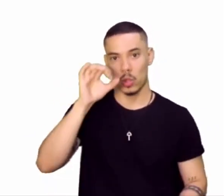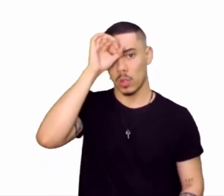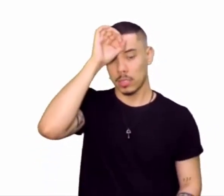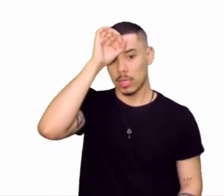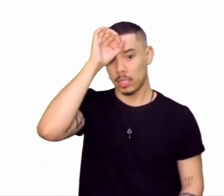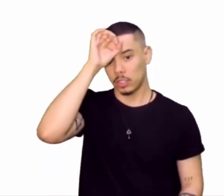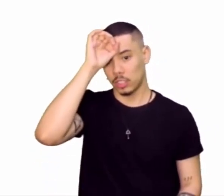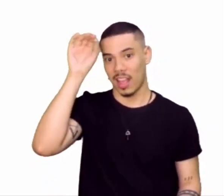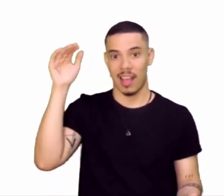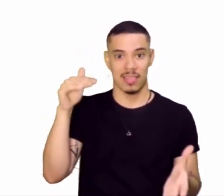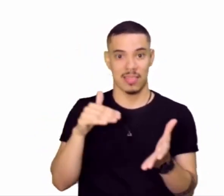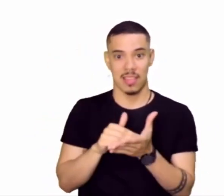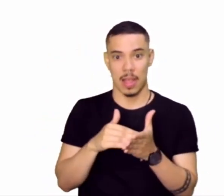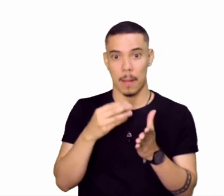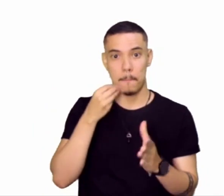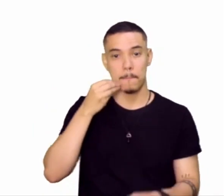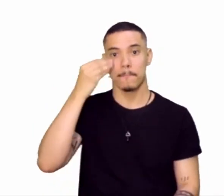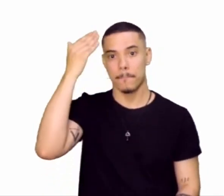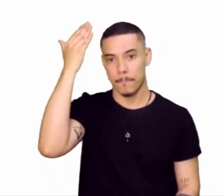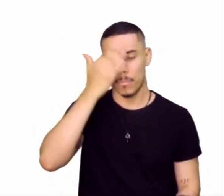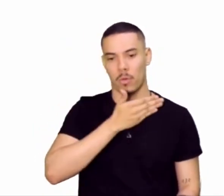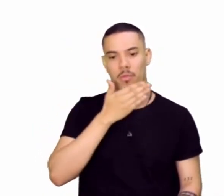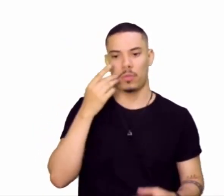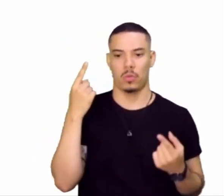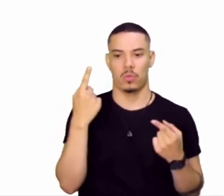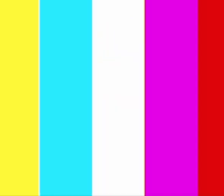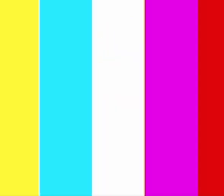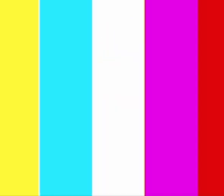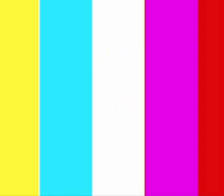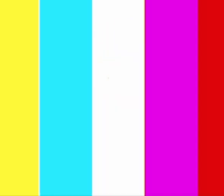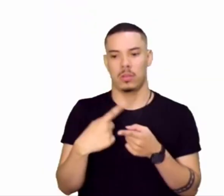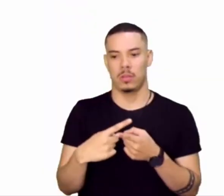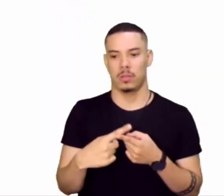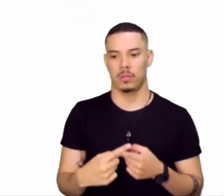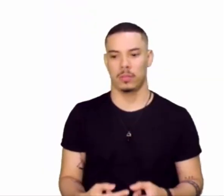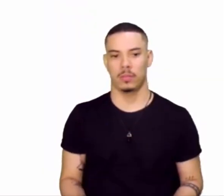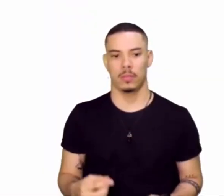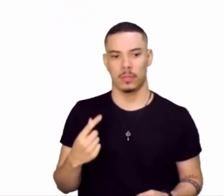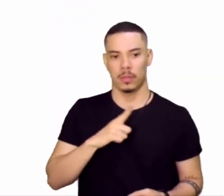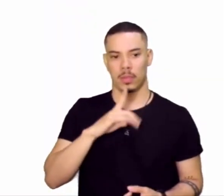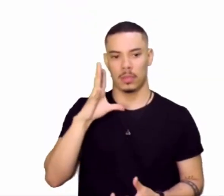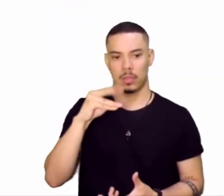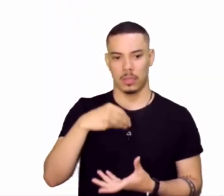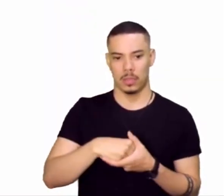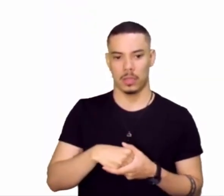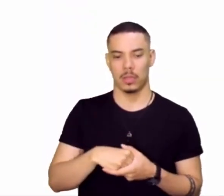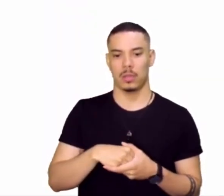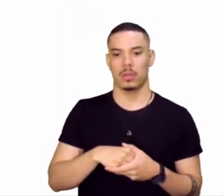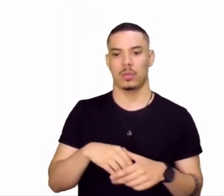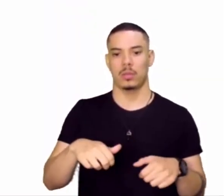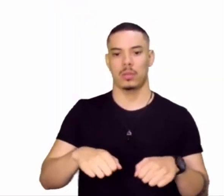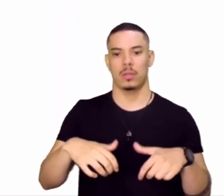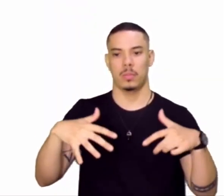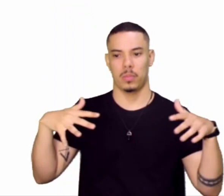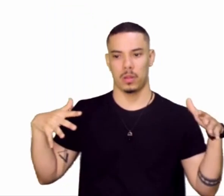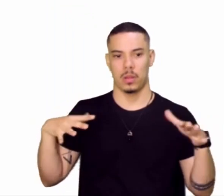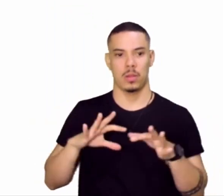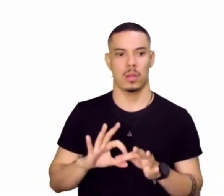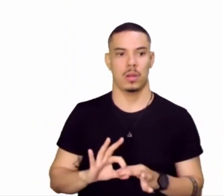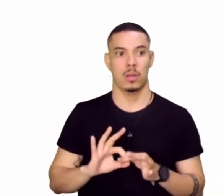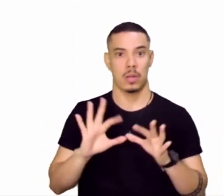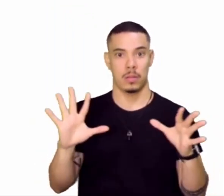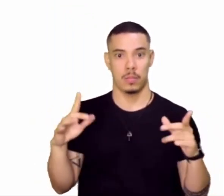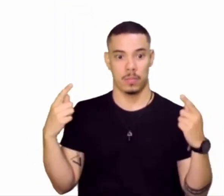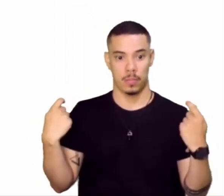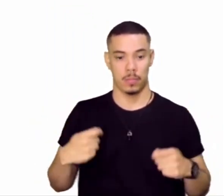prove o contrário, que a prova deve ser estabelecida perante um tribunal e que a liberação ou punição deve